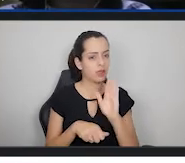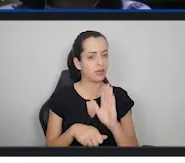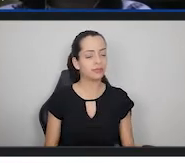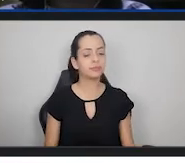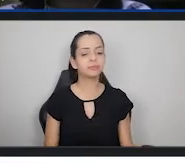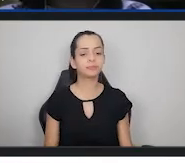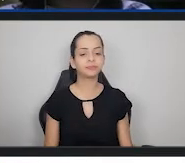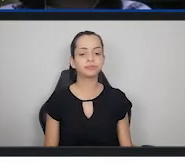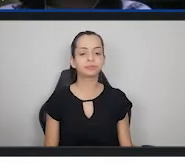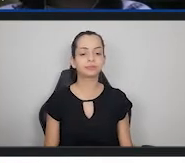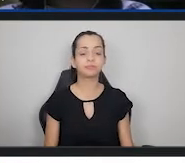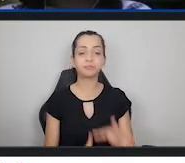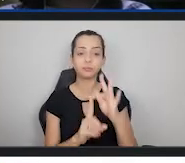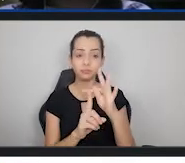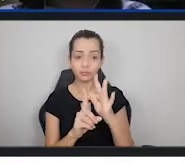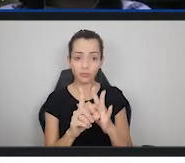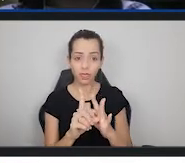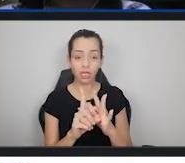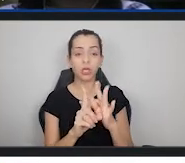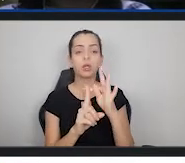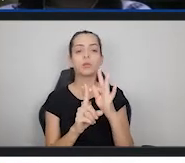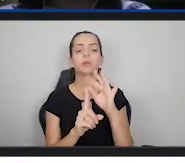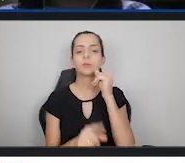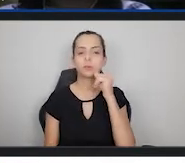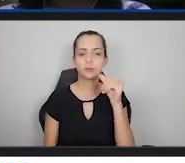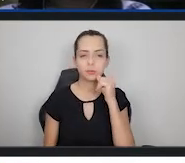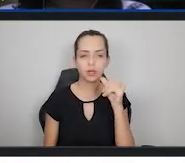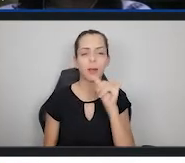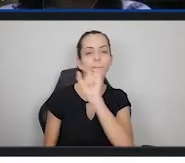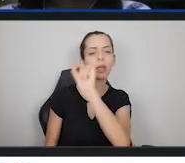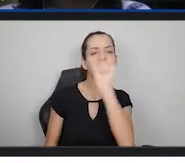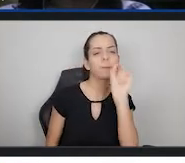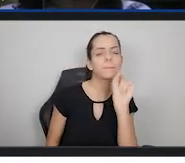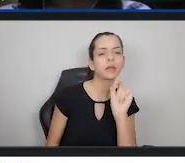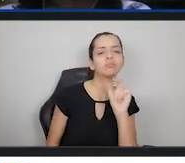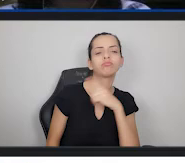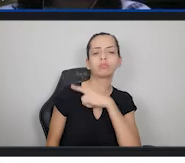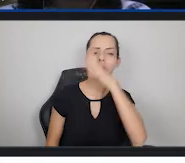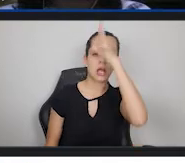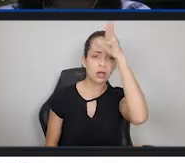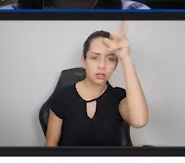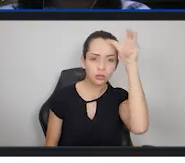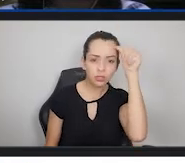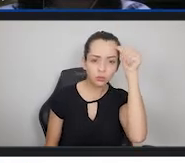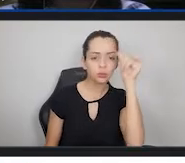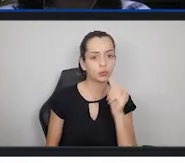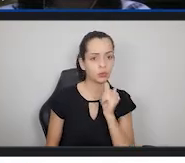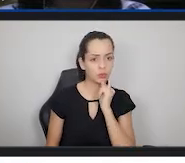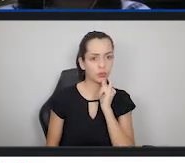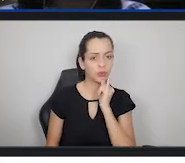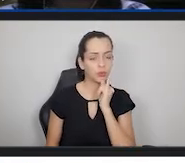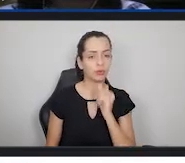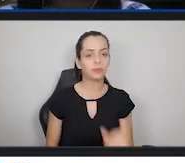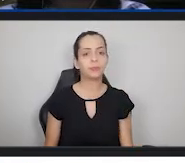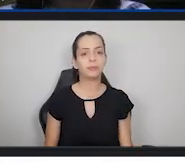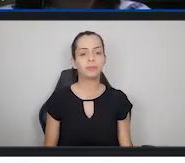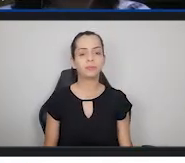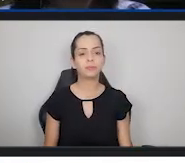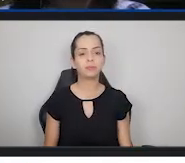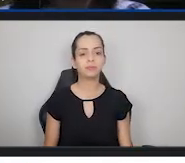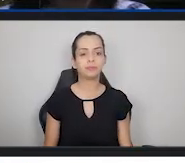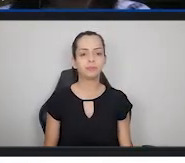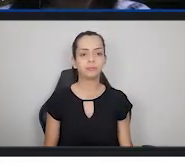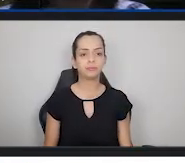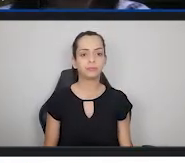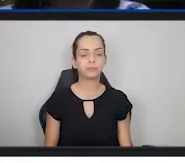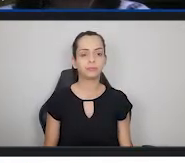maior potencial nosso, por isso está sendo explorado. E as termoelétricas muito usadas em sistemas isolados, como é o caso